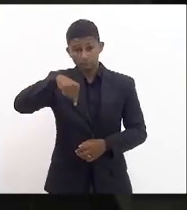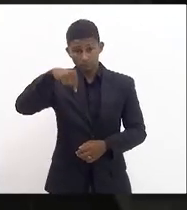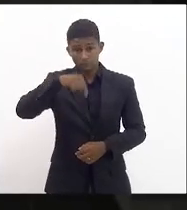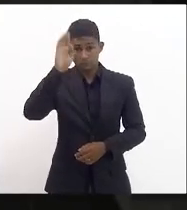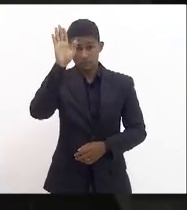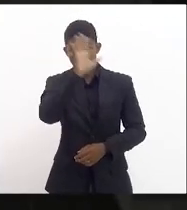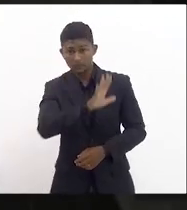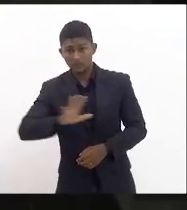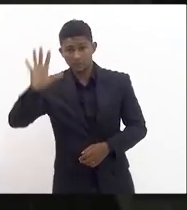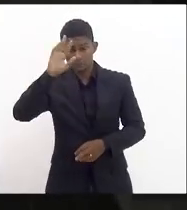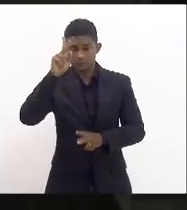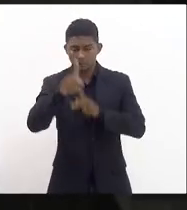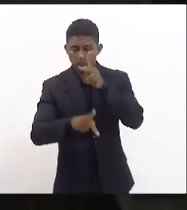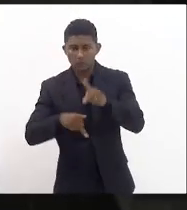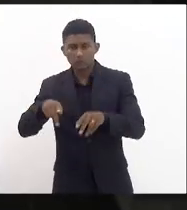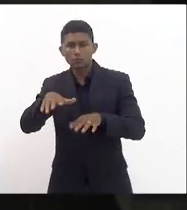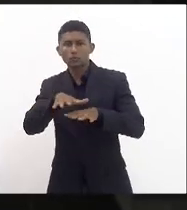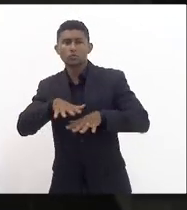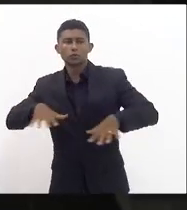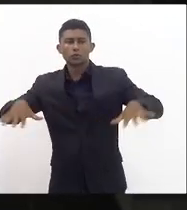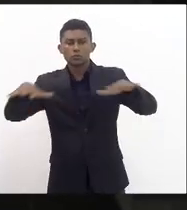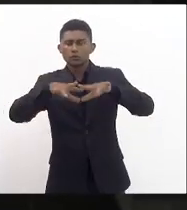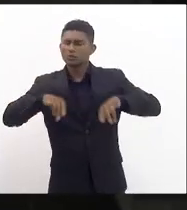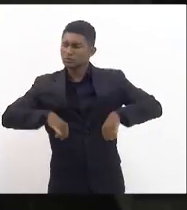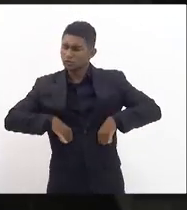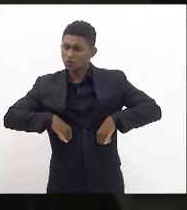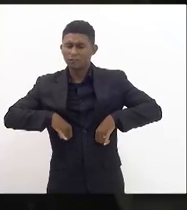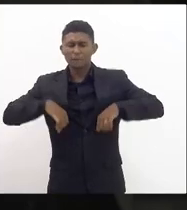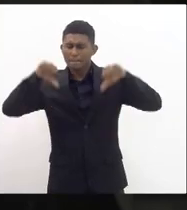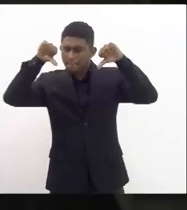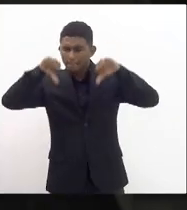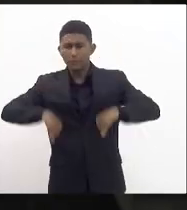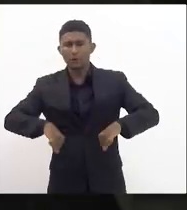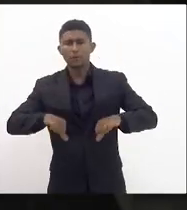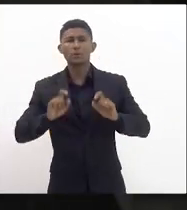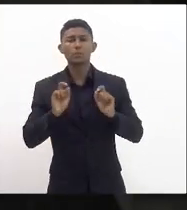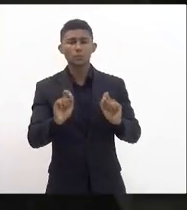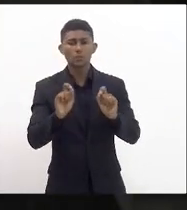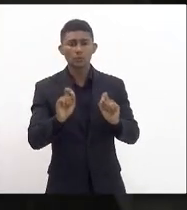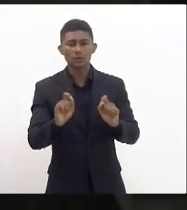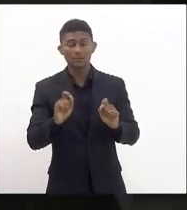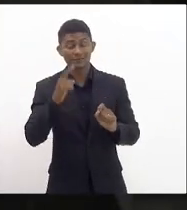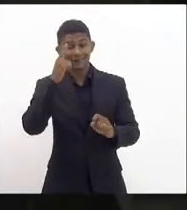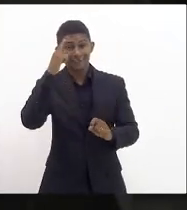brasileira. O dólar voltou a subir,